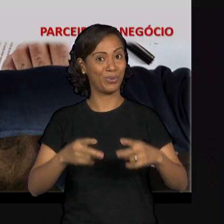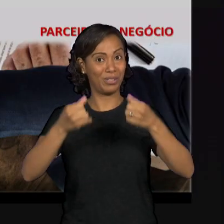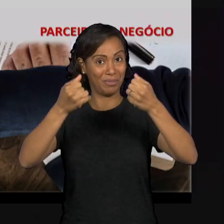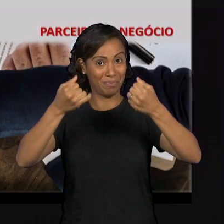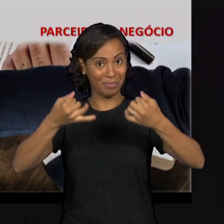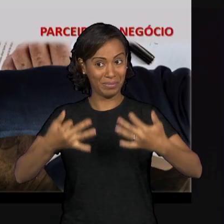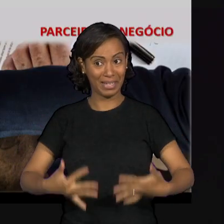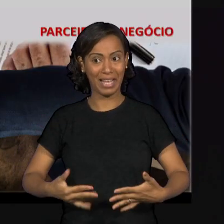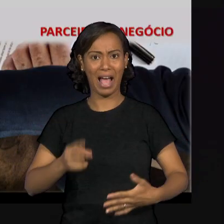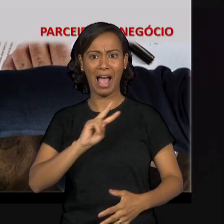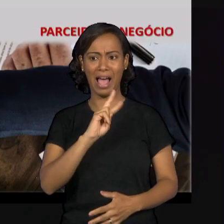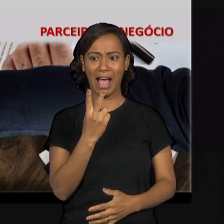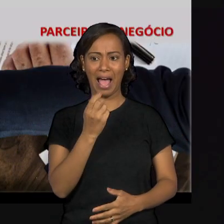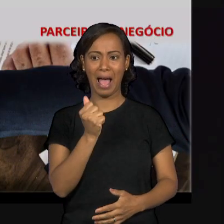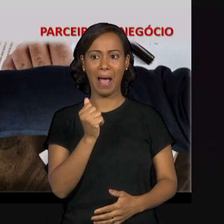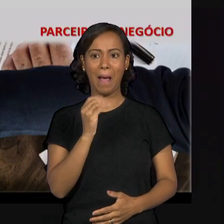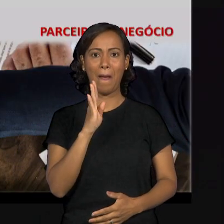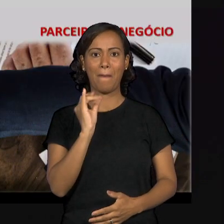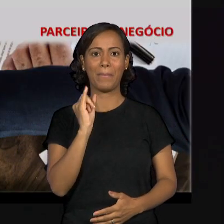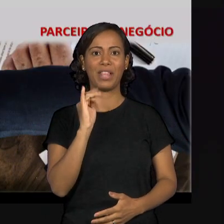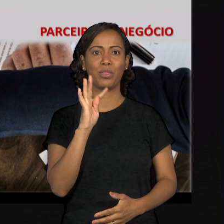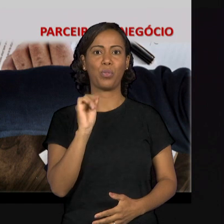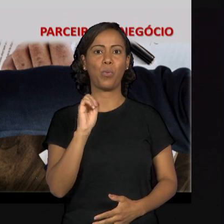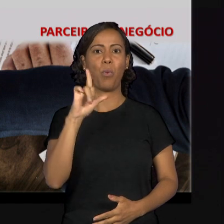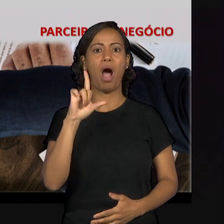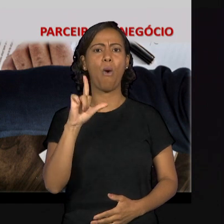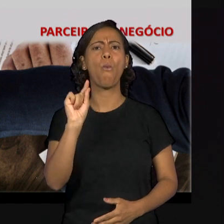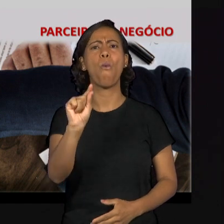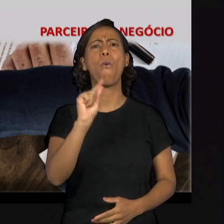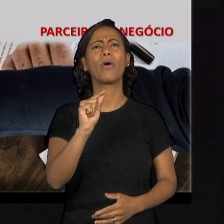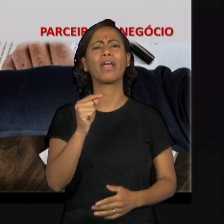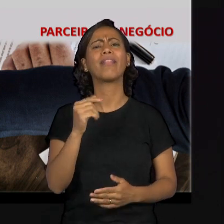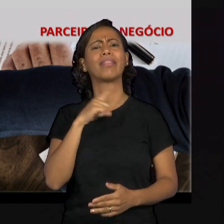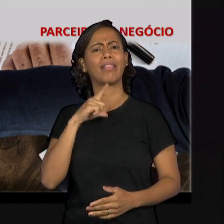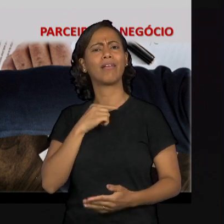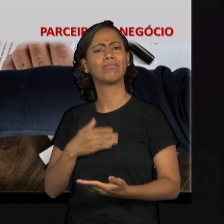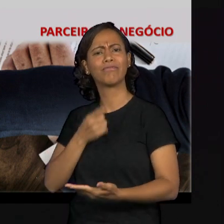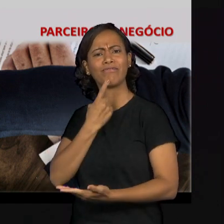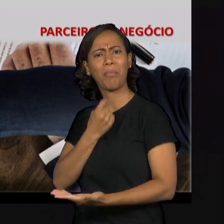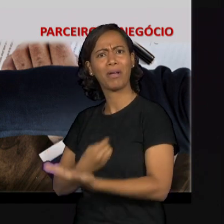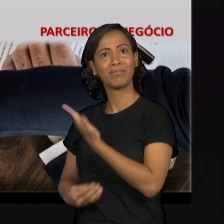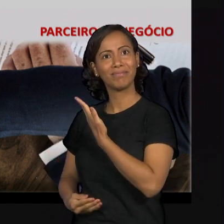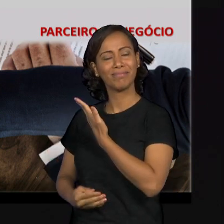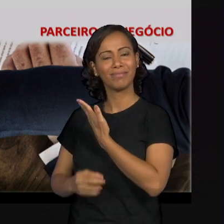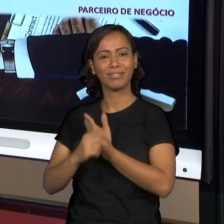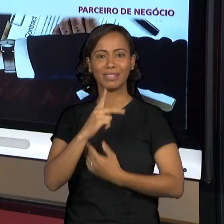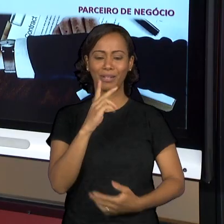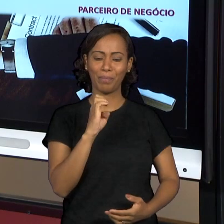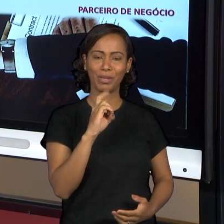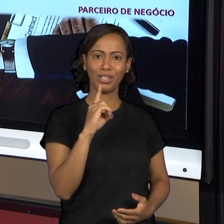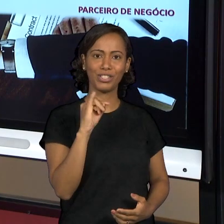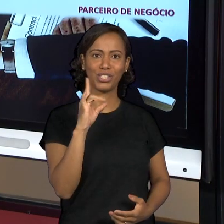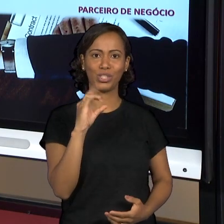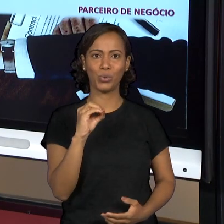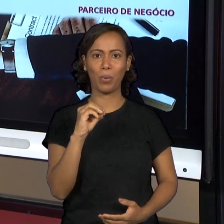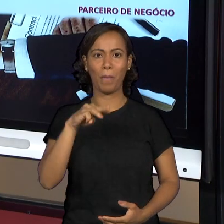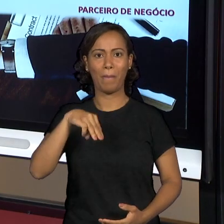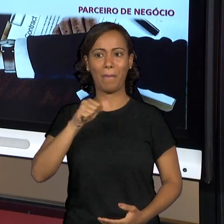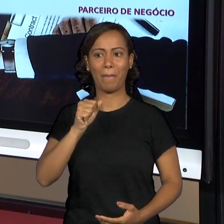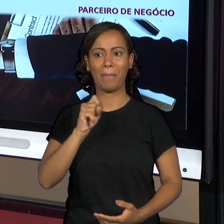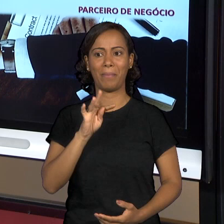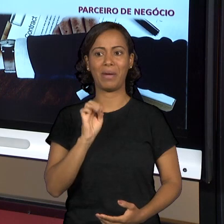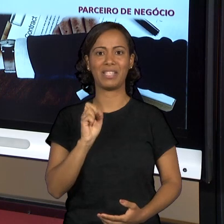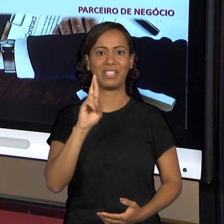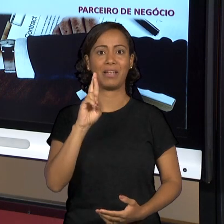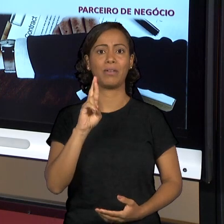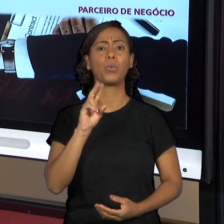fornecimento habitual, nós temos algo que nós chamamos de pedido master, também conhecido como pedido contínuo, compra contínua.